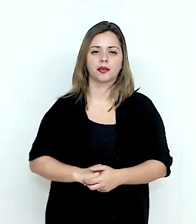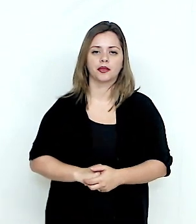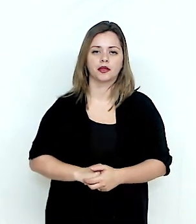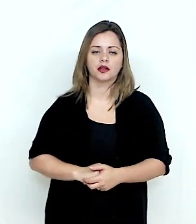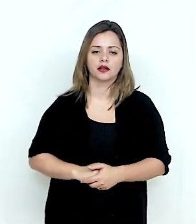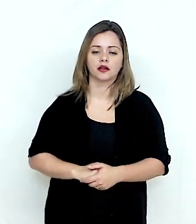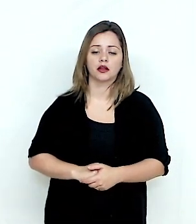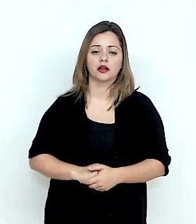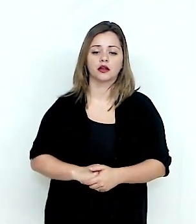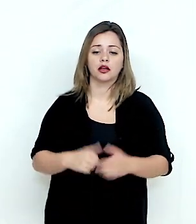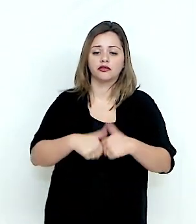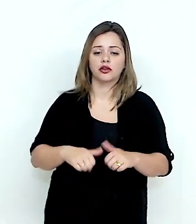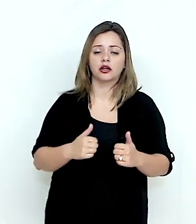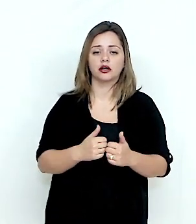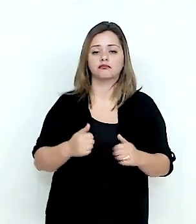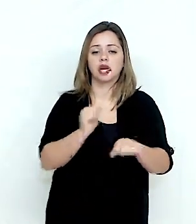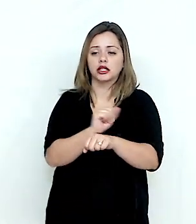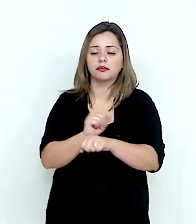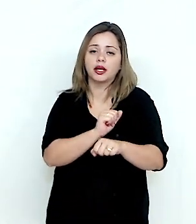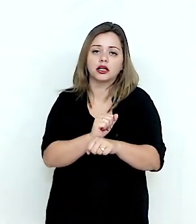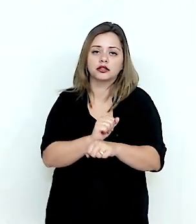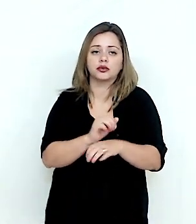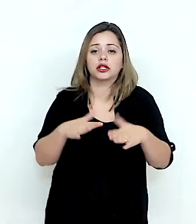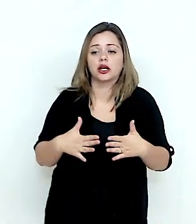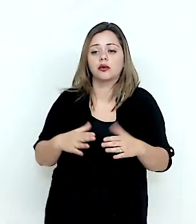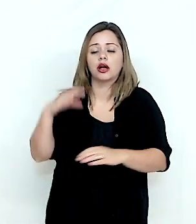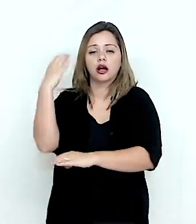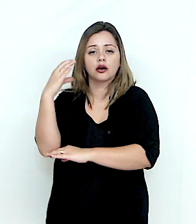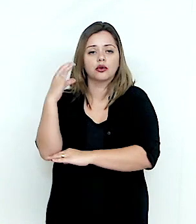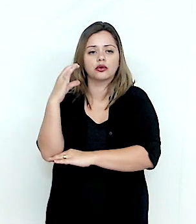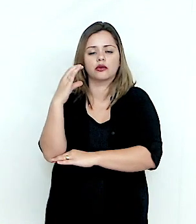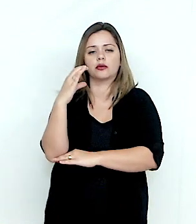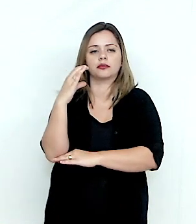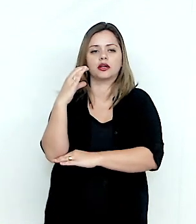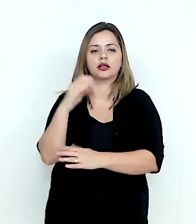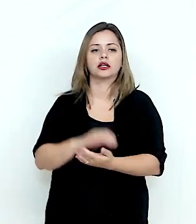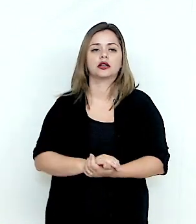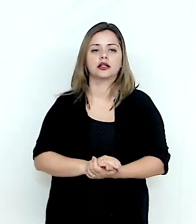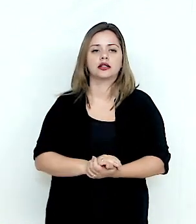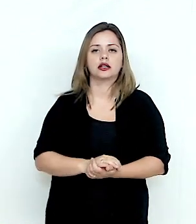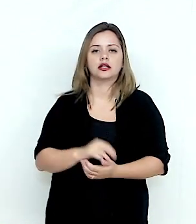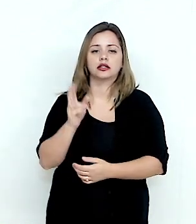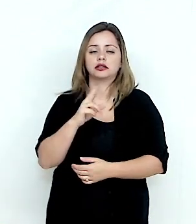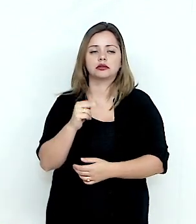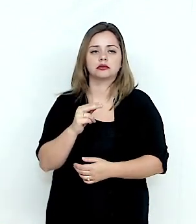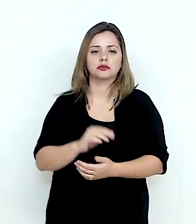terão sobre o tema, né? A Colômbia, em relação ao ata Carné, a Colômbia não é